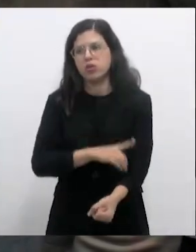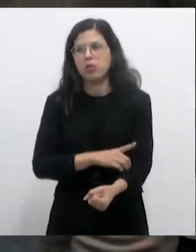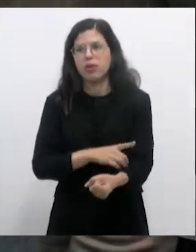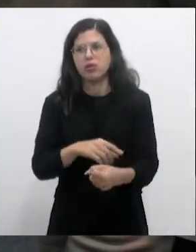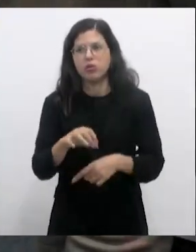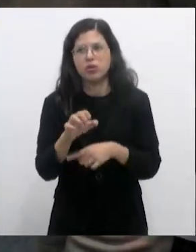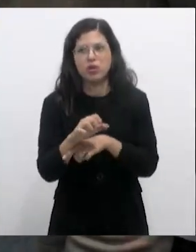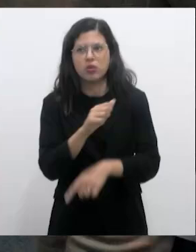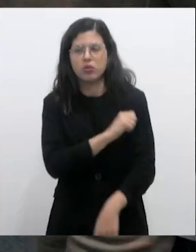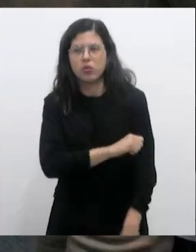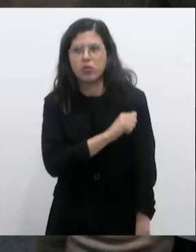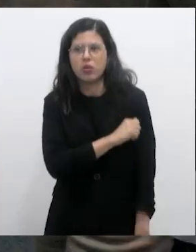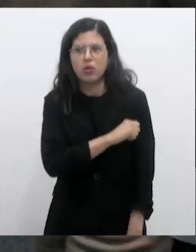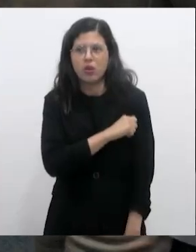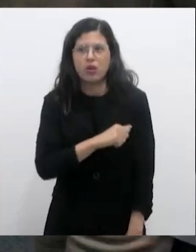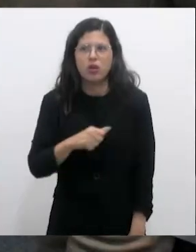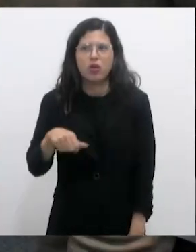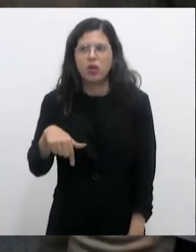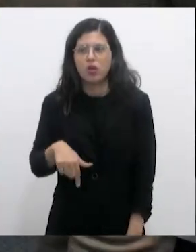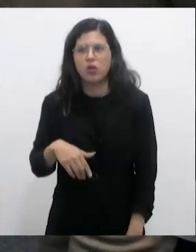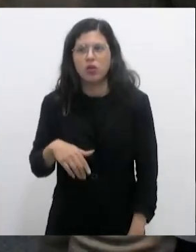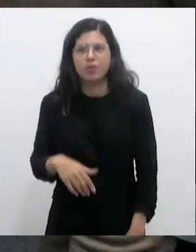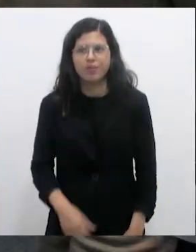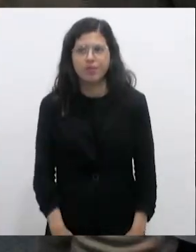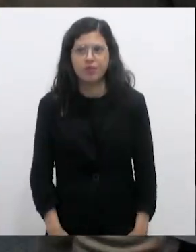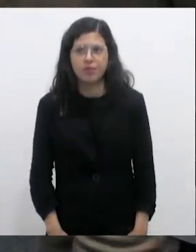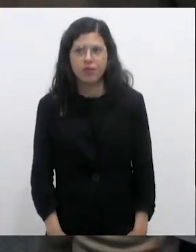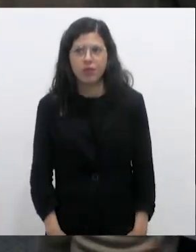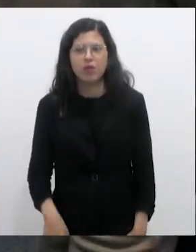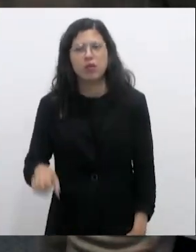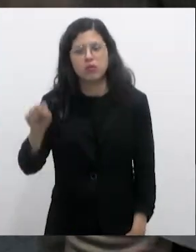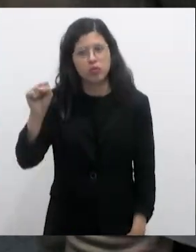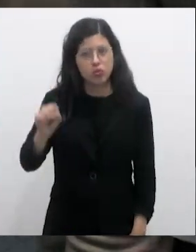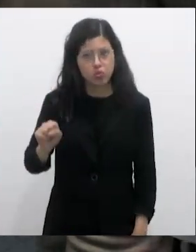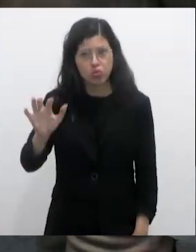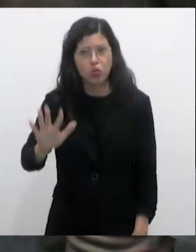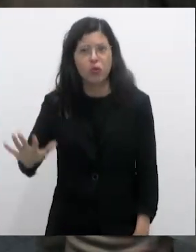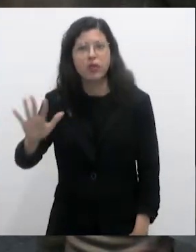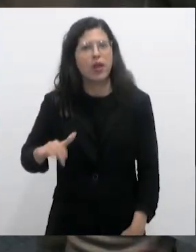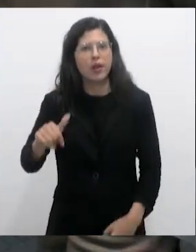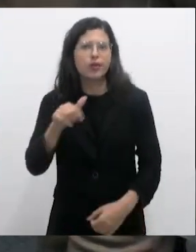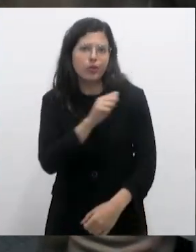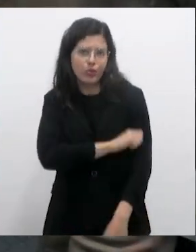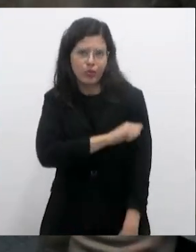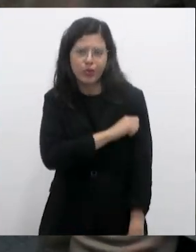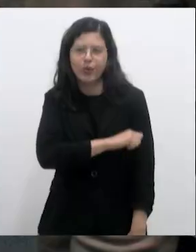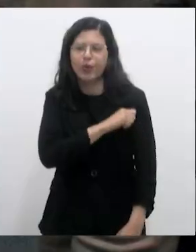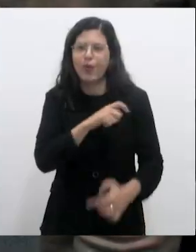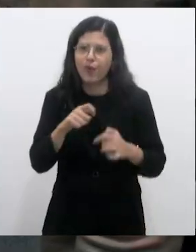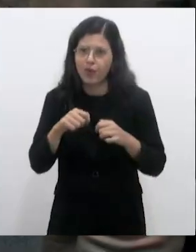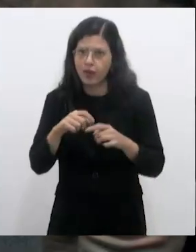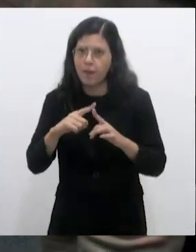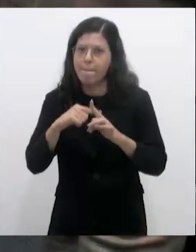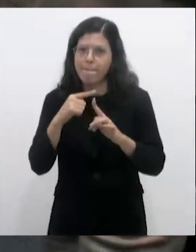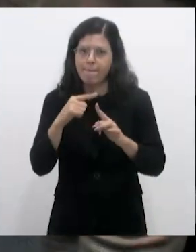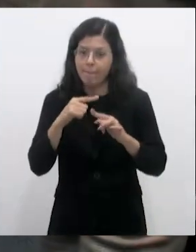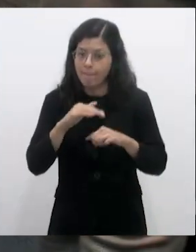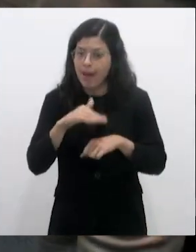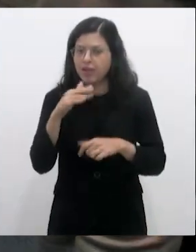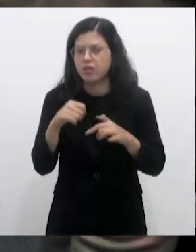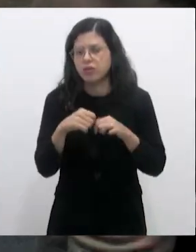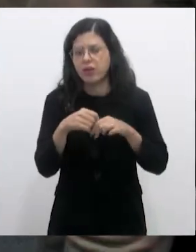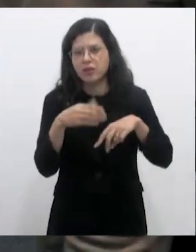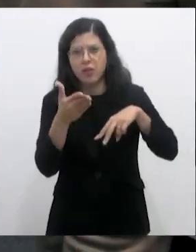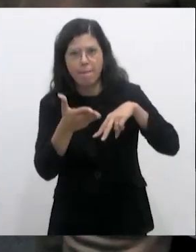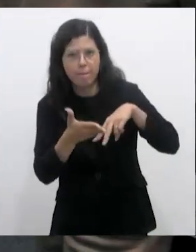Rio de Janeiro. Na região sudeste, especificamente, o estado do Rio de Janeiro é o que mais faz essa amputação. Então, queria parabenizar toda a equipe